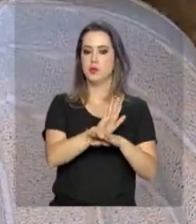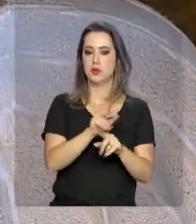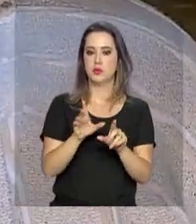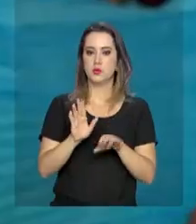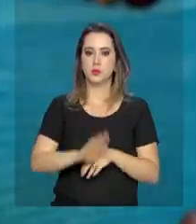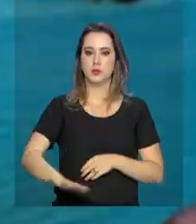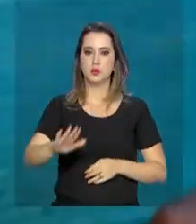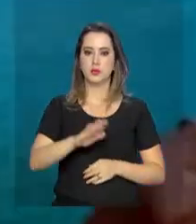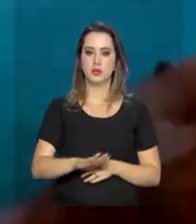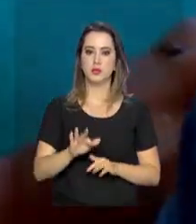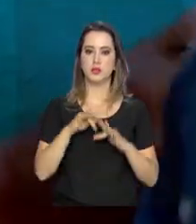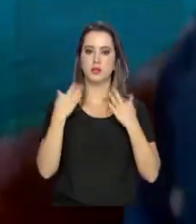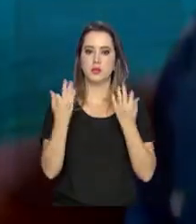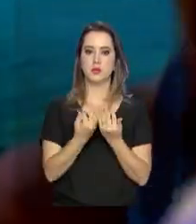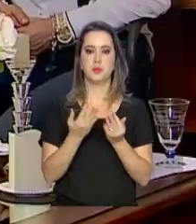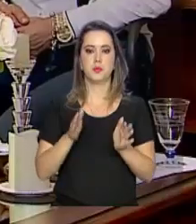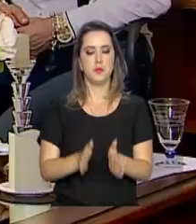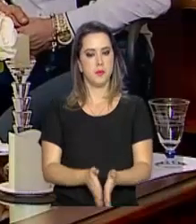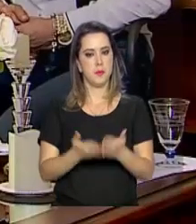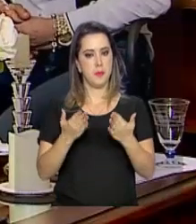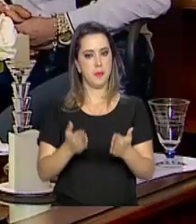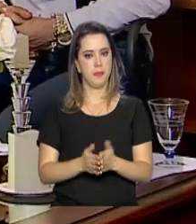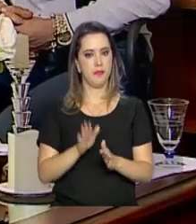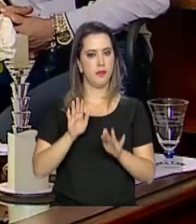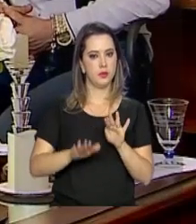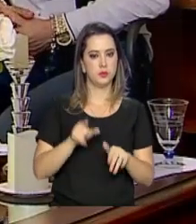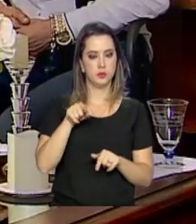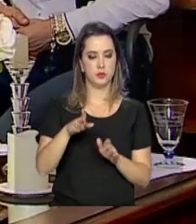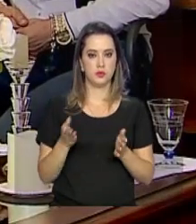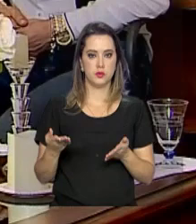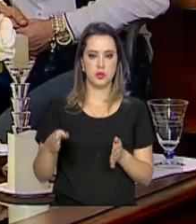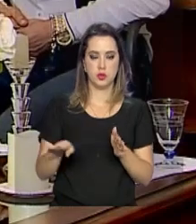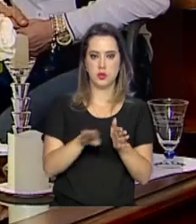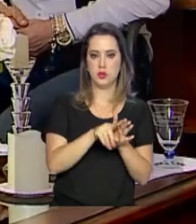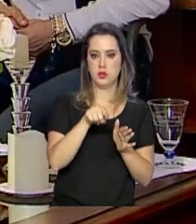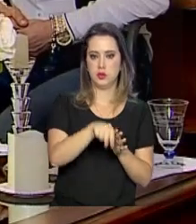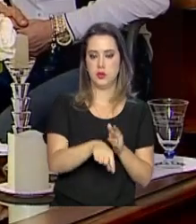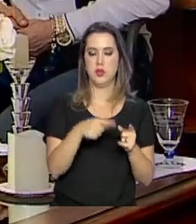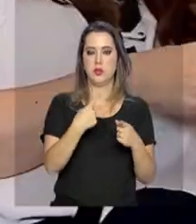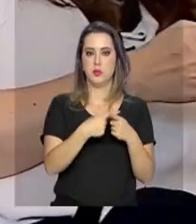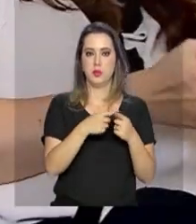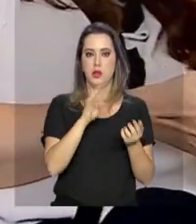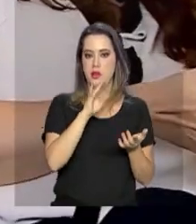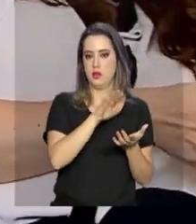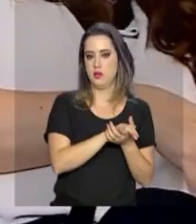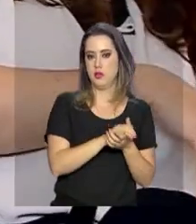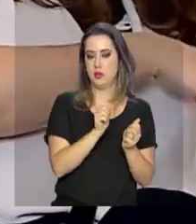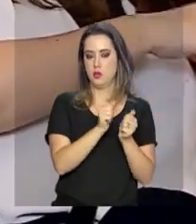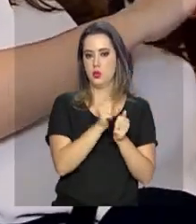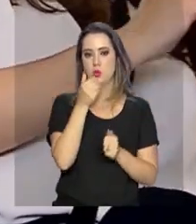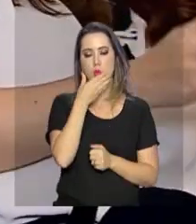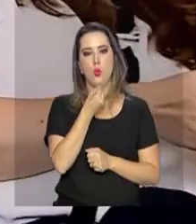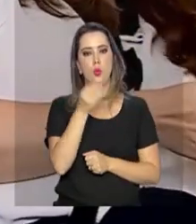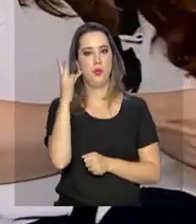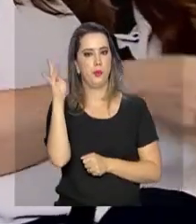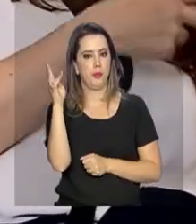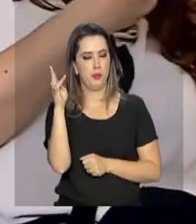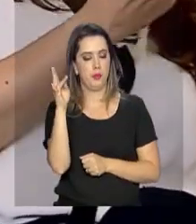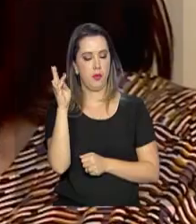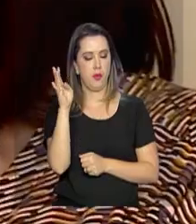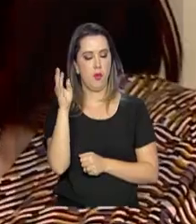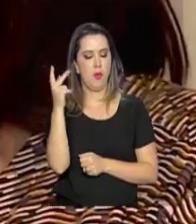crianças e famílias pobres algumas vieram para cá porque se casaram com paraguaios outras em busca de novas